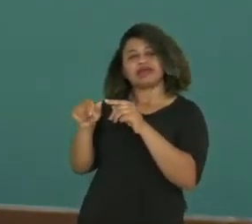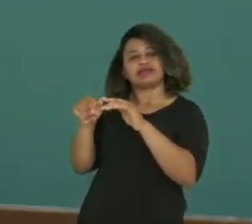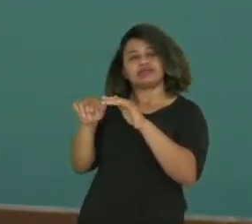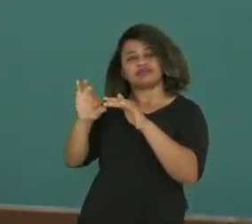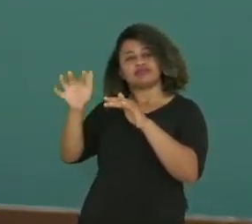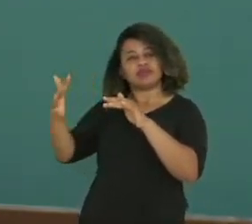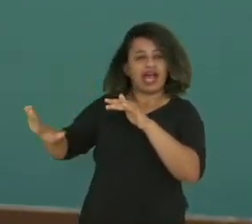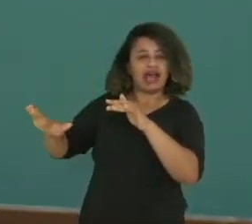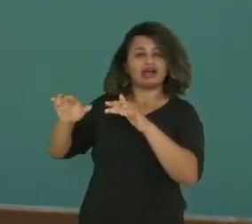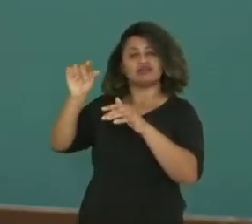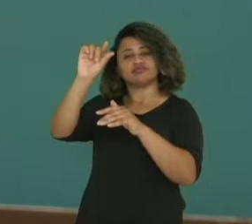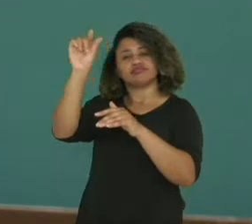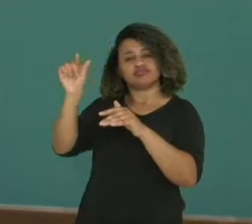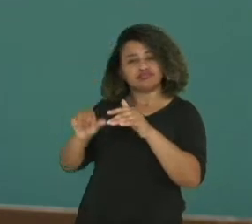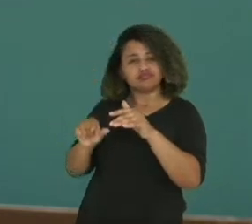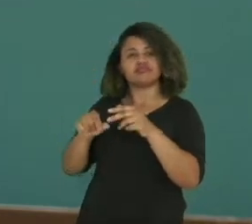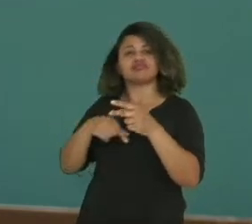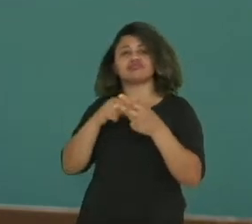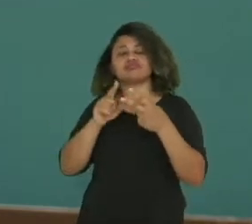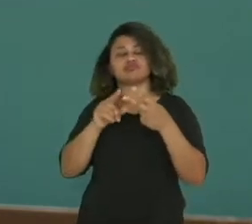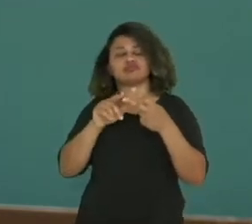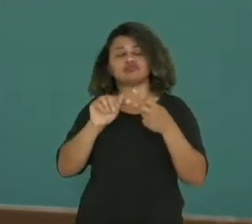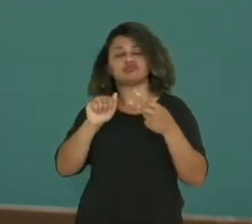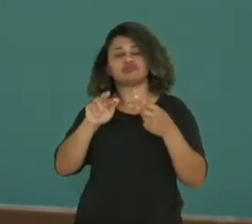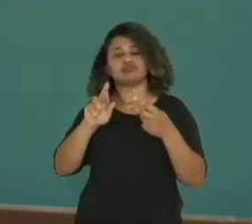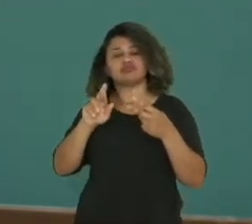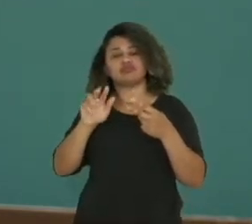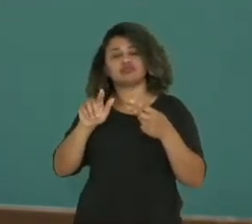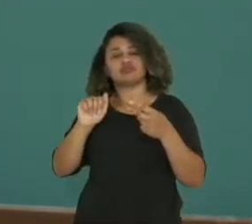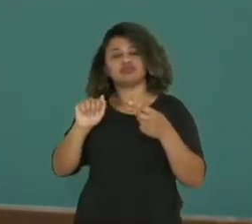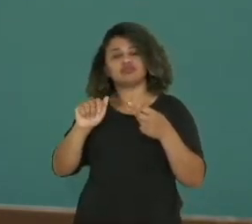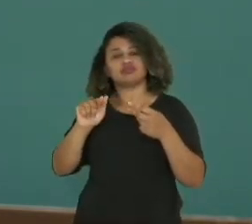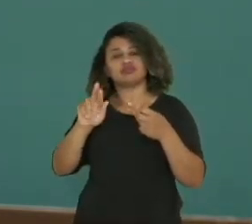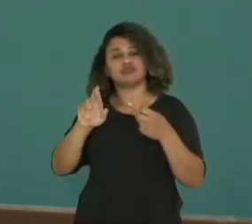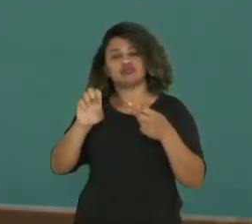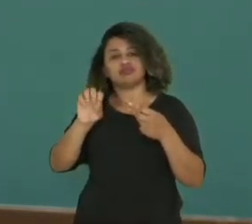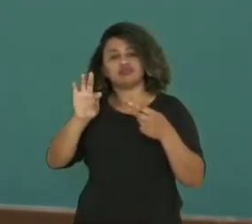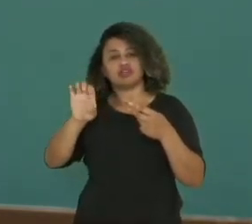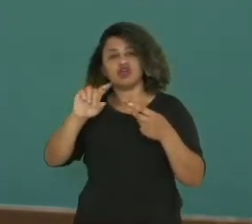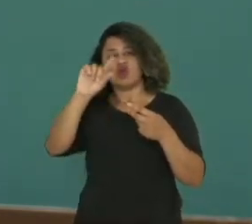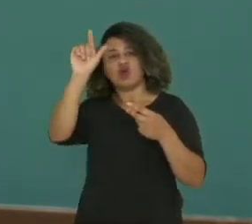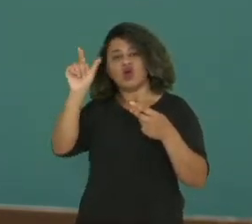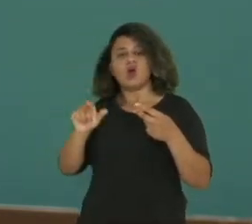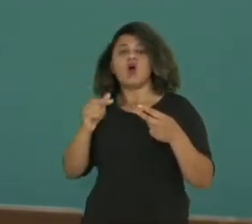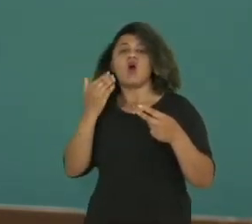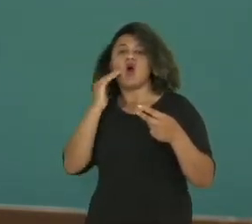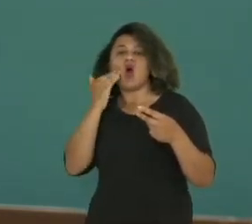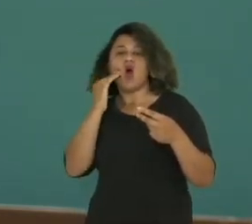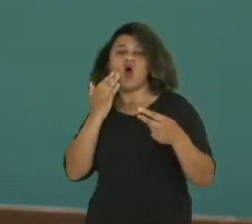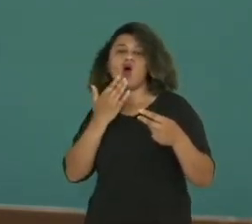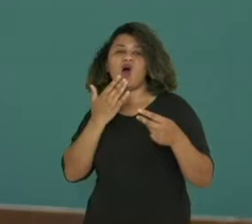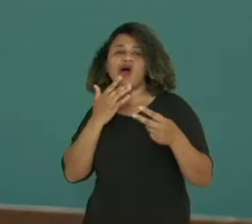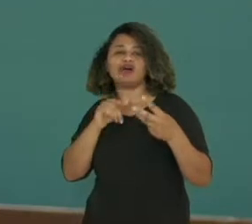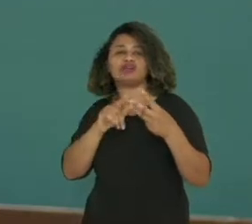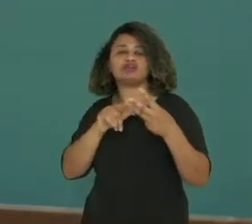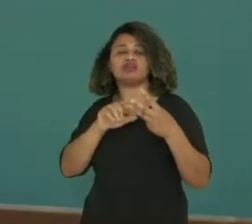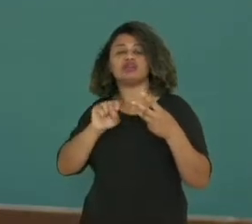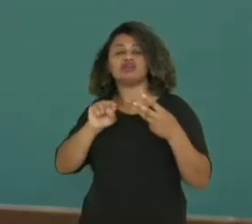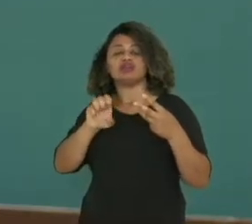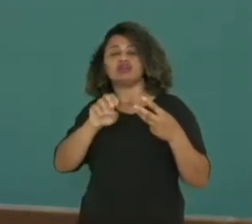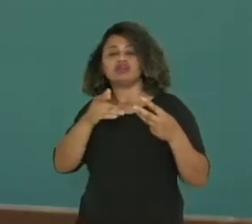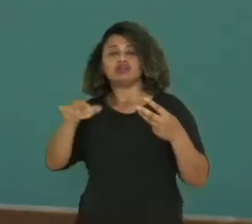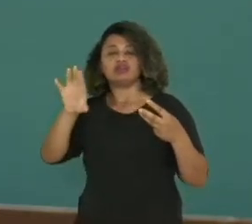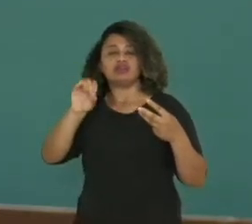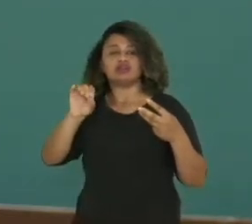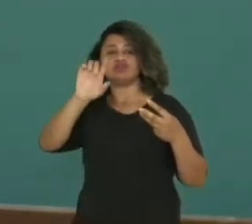do litoral. O Agreste é esta outra parte que está em rosa. O Sertão é essa parte grande aqui que nós